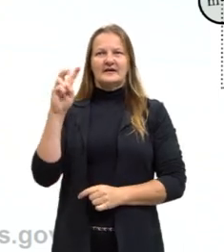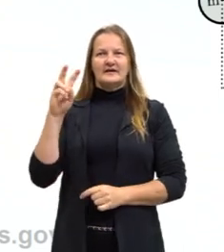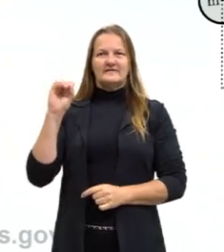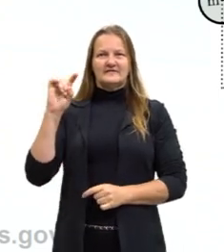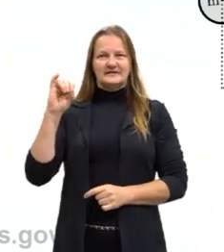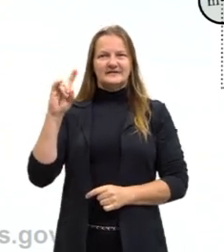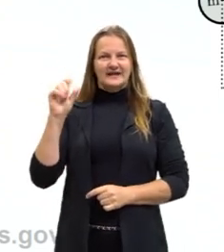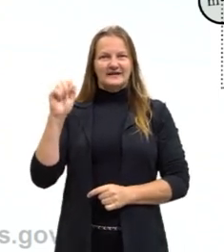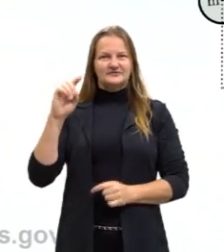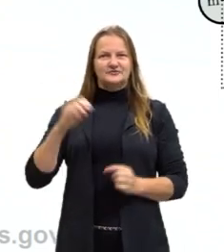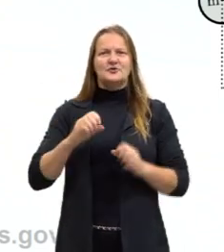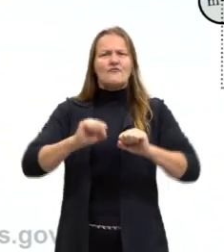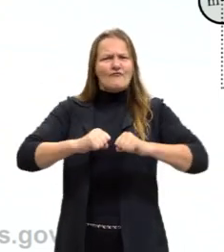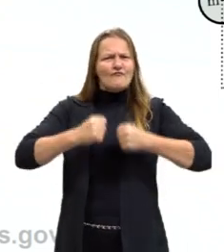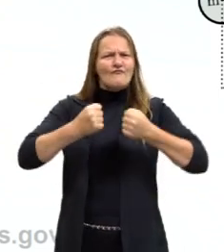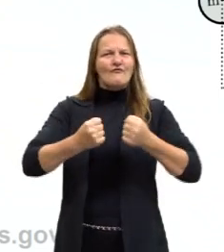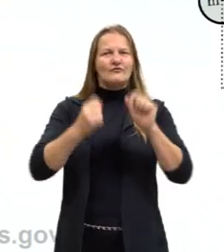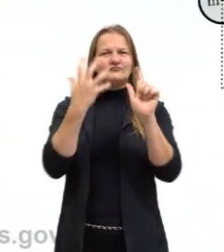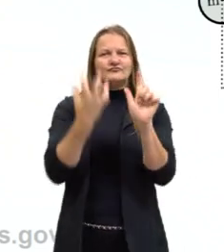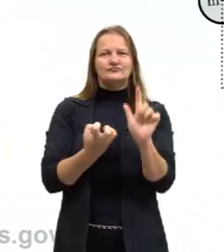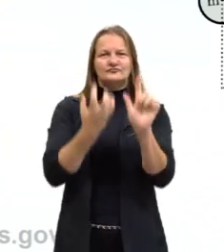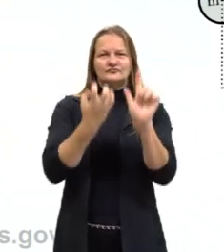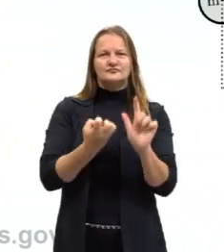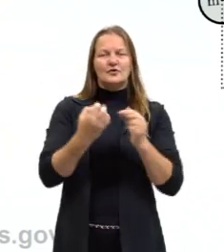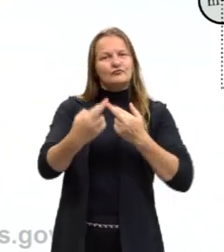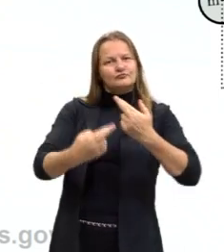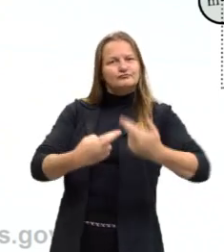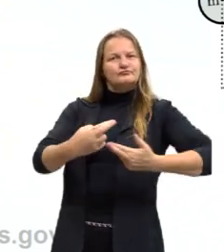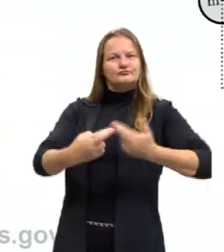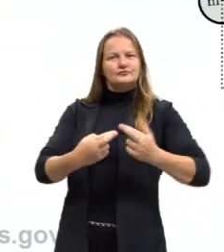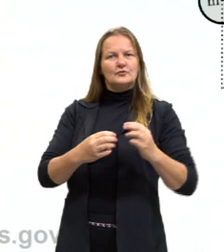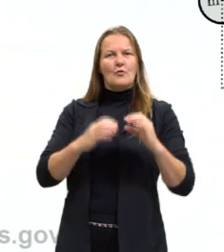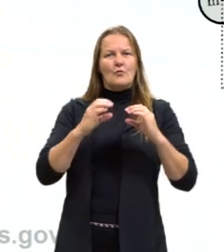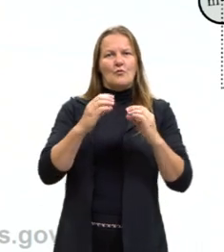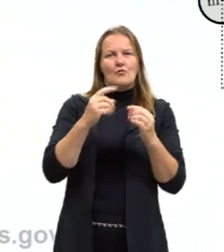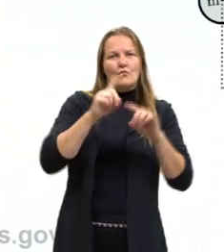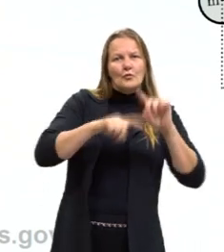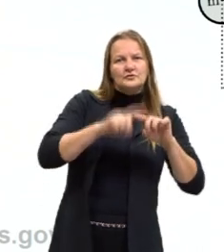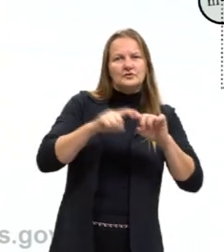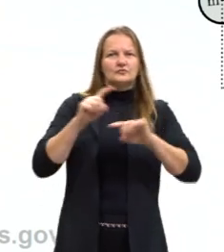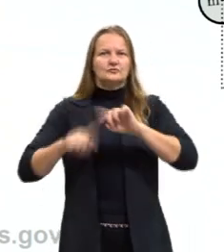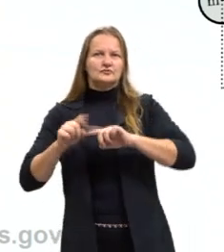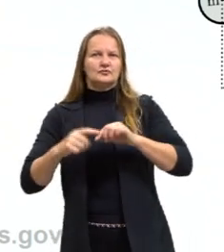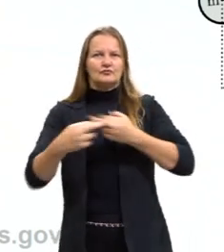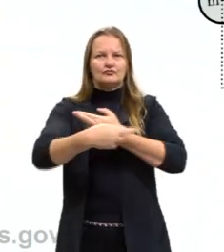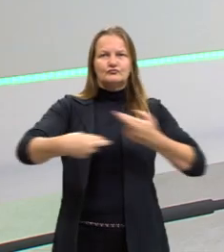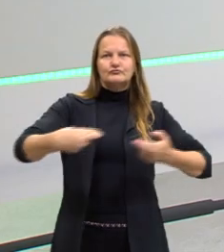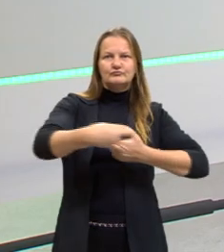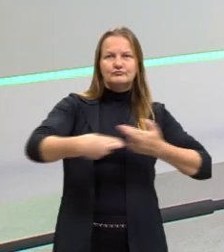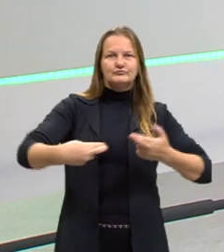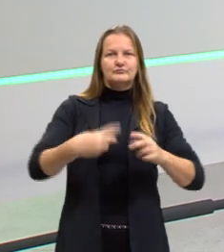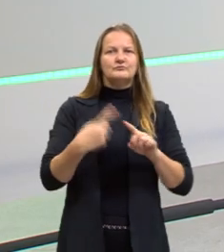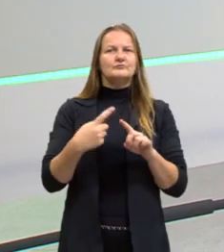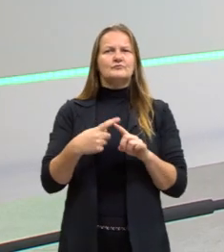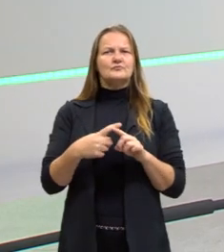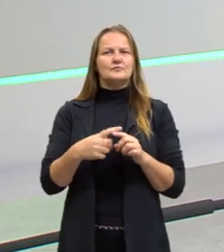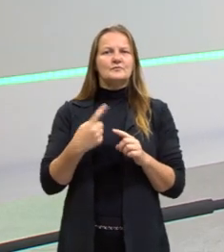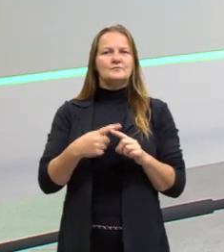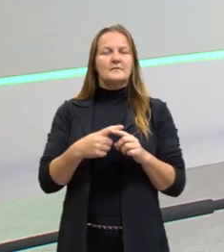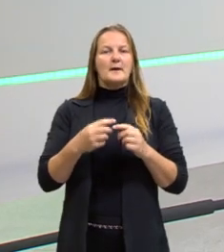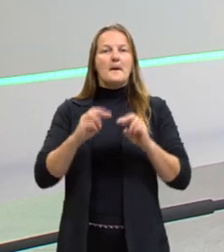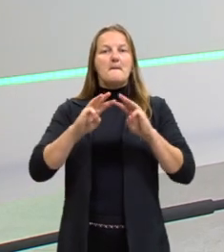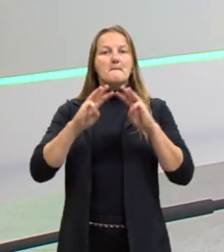né a força da gravidade que a interação na entre dois corpos ou mais é por causa da sua